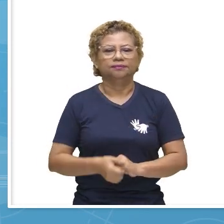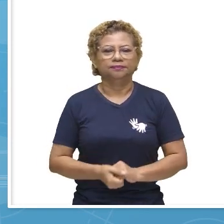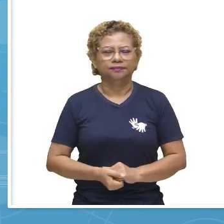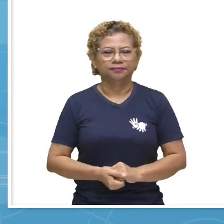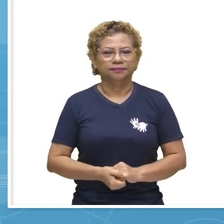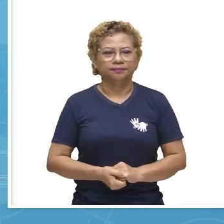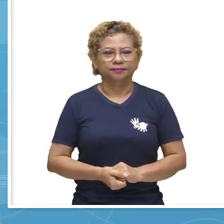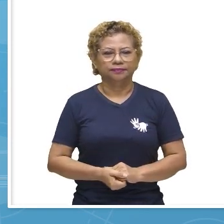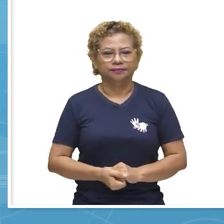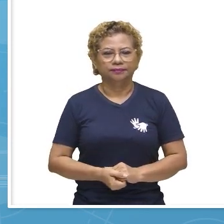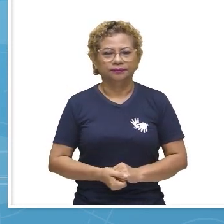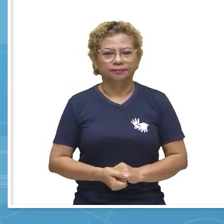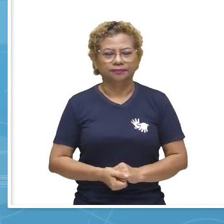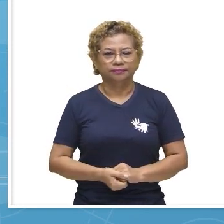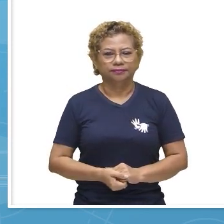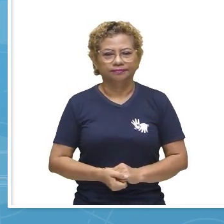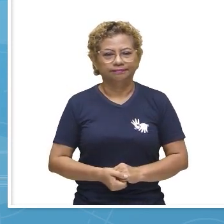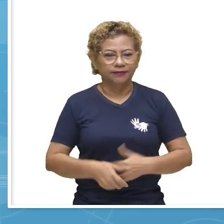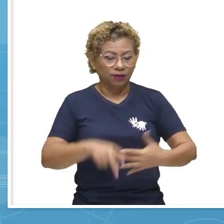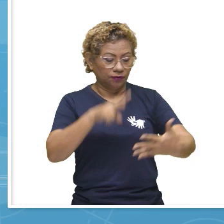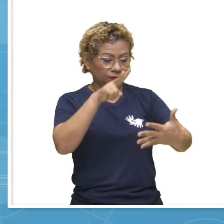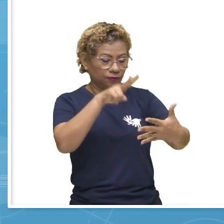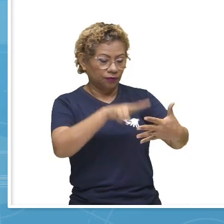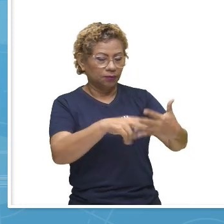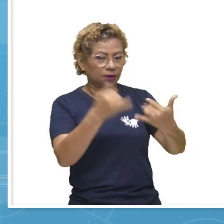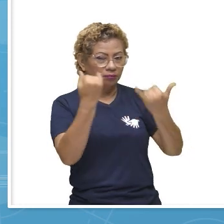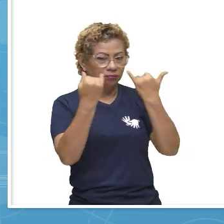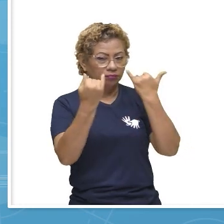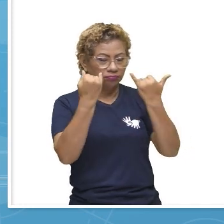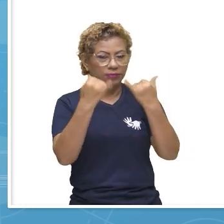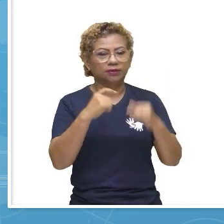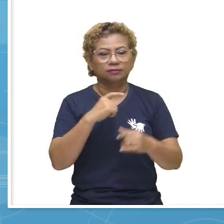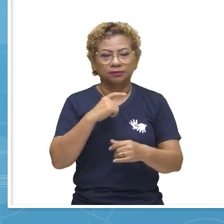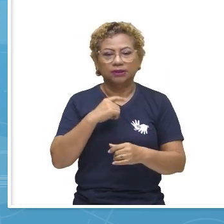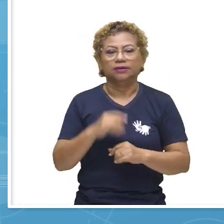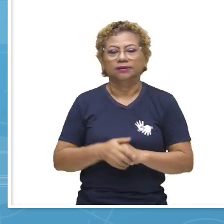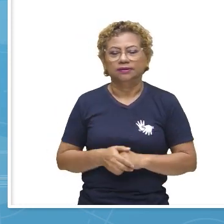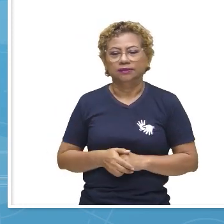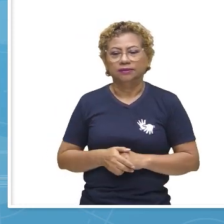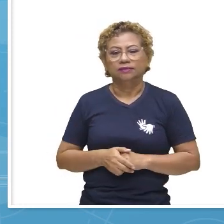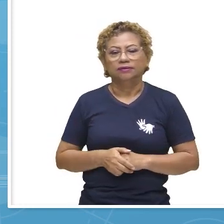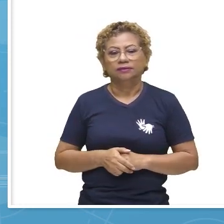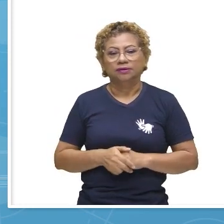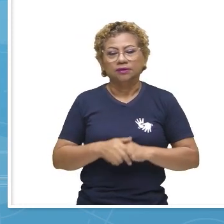Aplicação 2. Um estacionamento